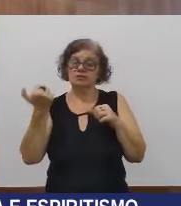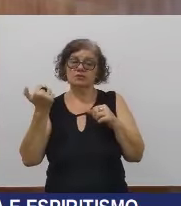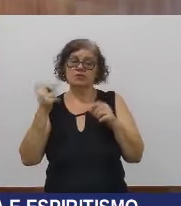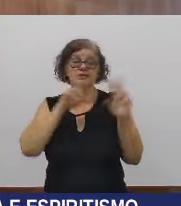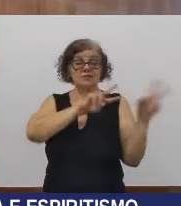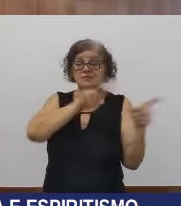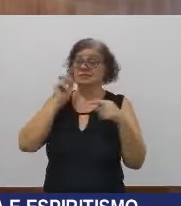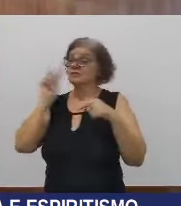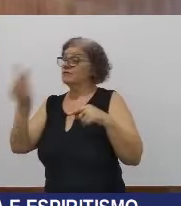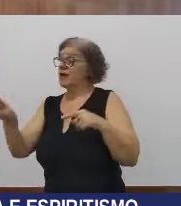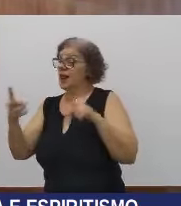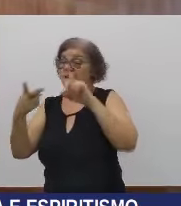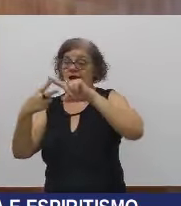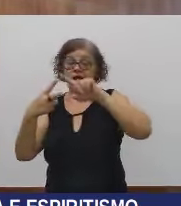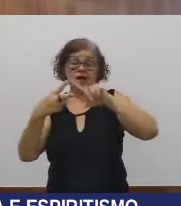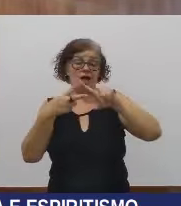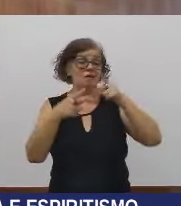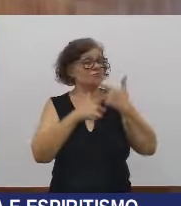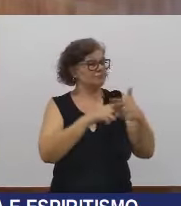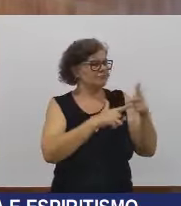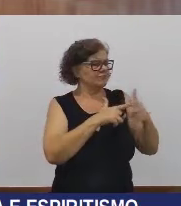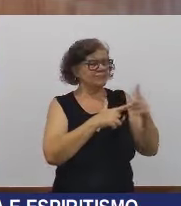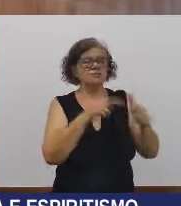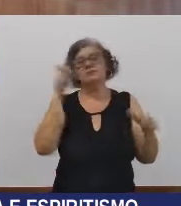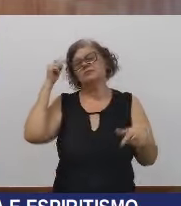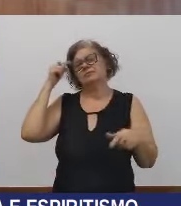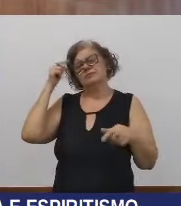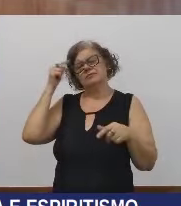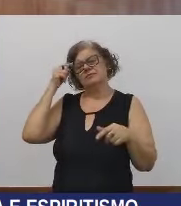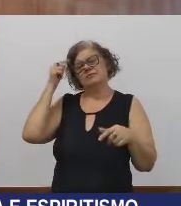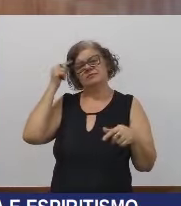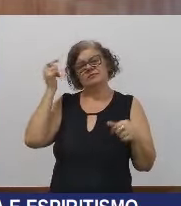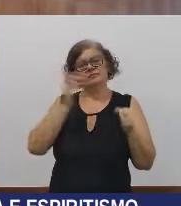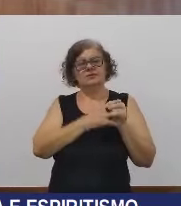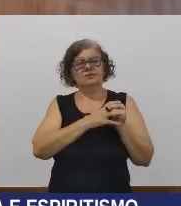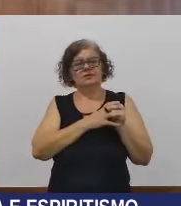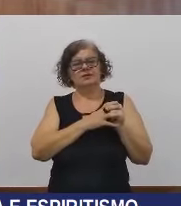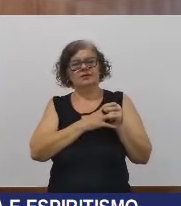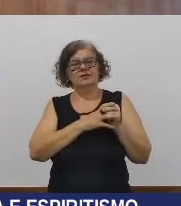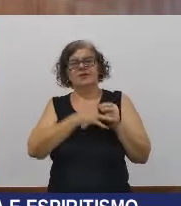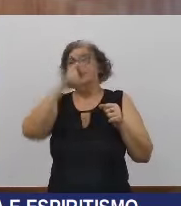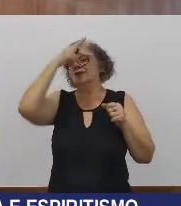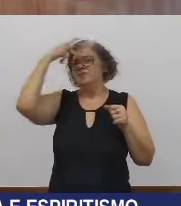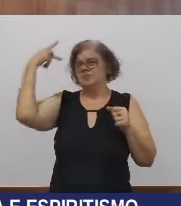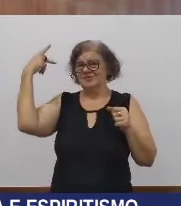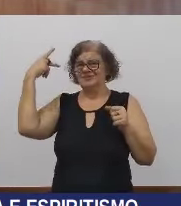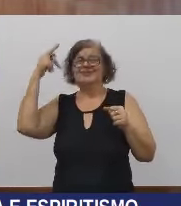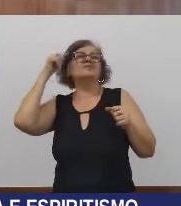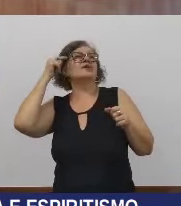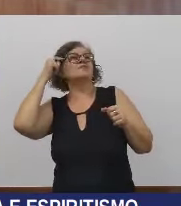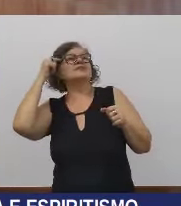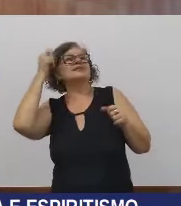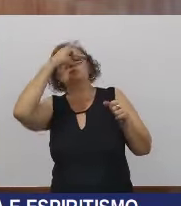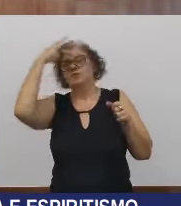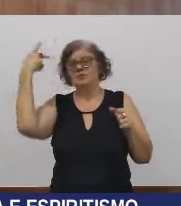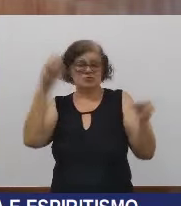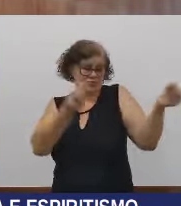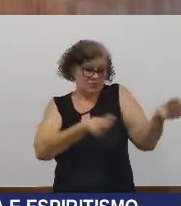Acontece que a gente visita o outro. Hein? Quem daqui nunca pensou, tal pessoa devia estar nessa palestra?